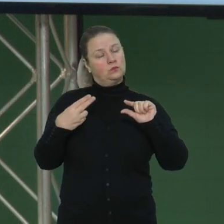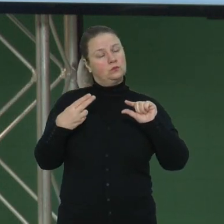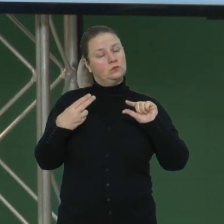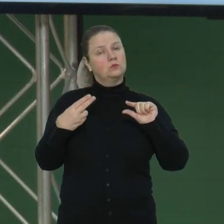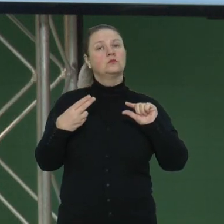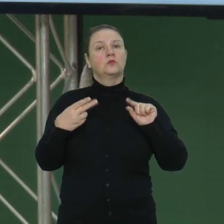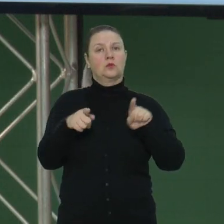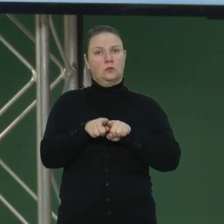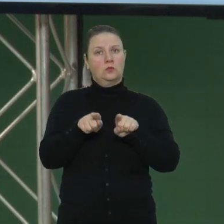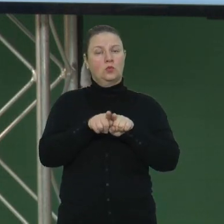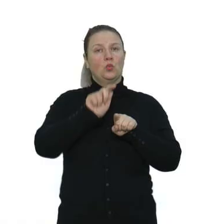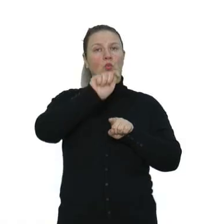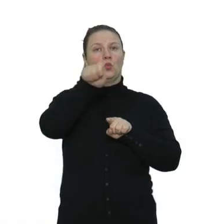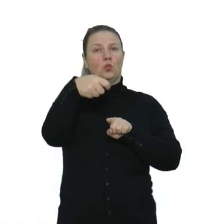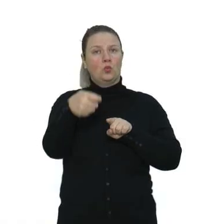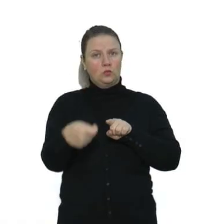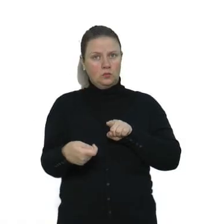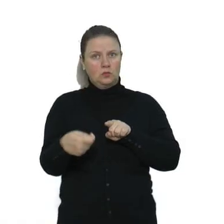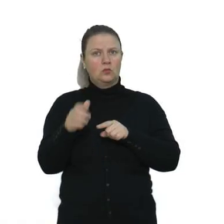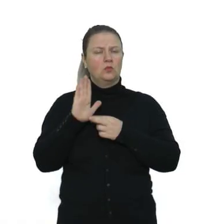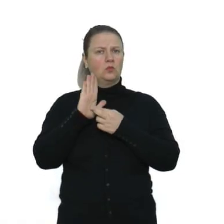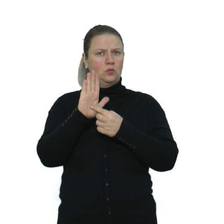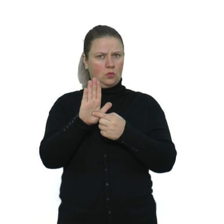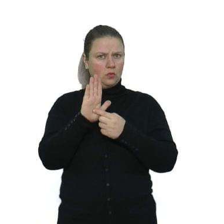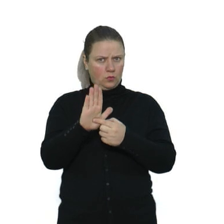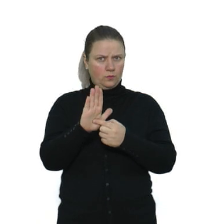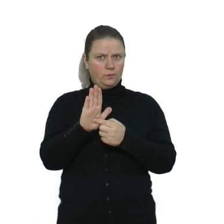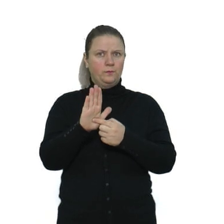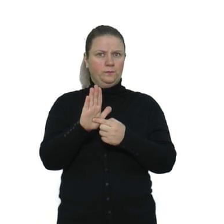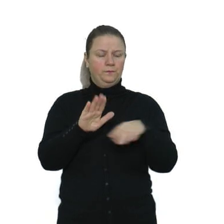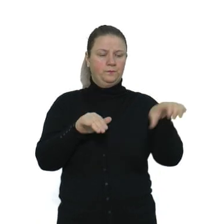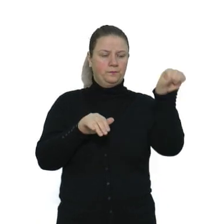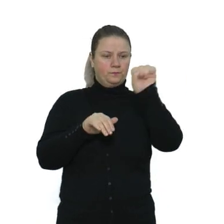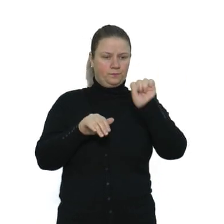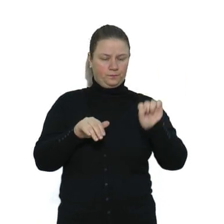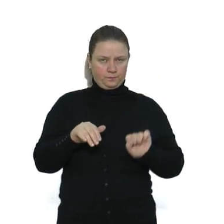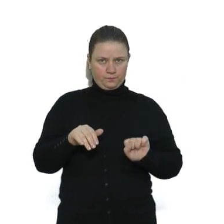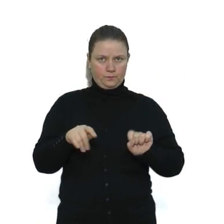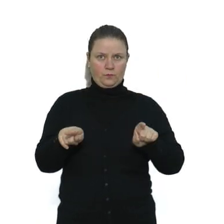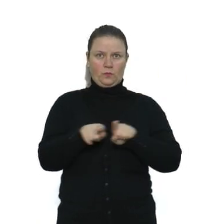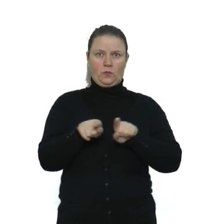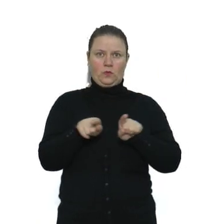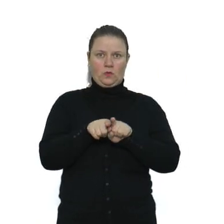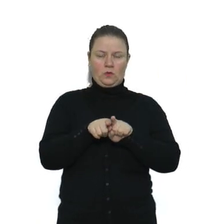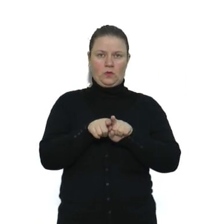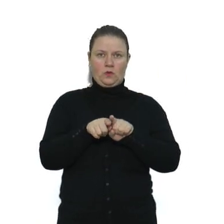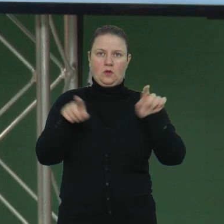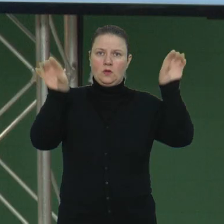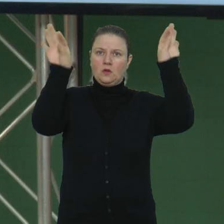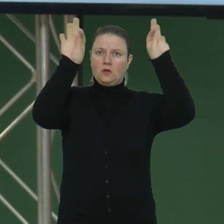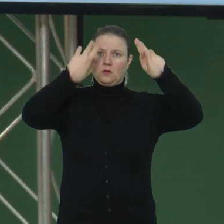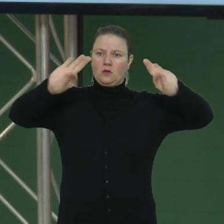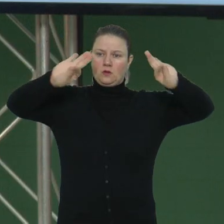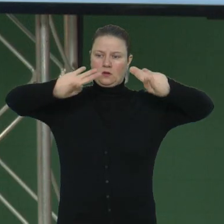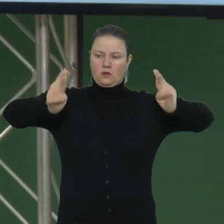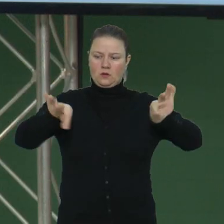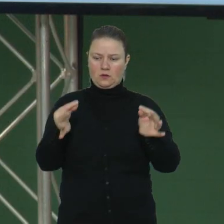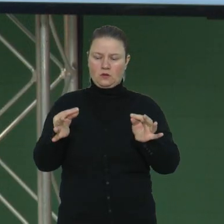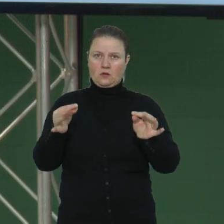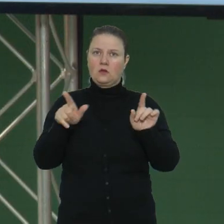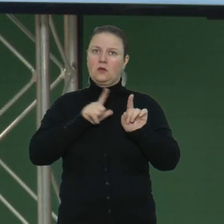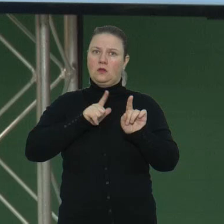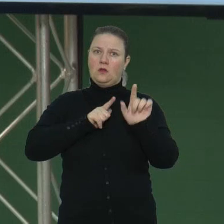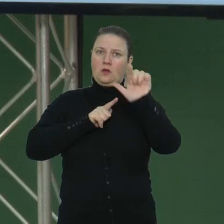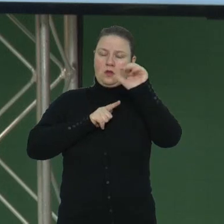usando a nossa simbologia aqui de representação do conjunto de solução, ok? E também usando os colchetes, eu tenho aqui o quê? Aberto no